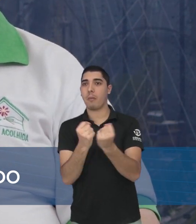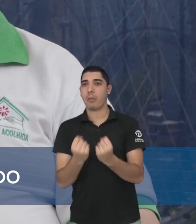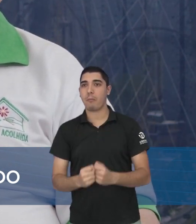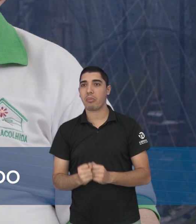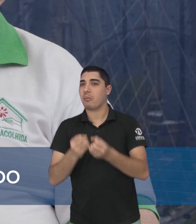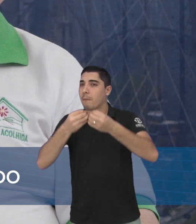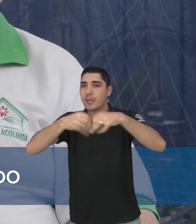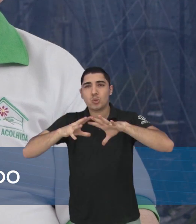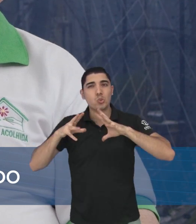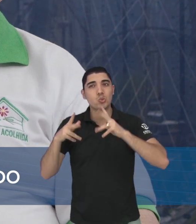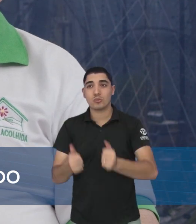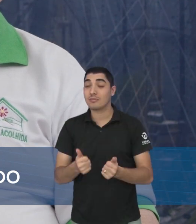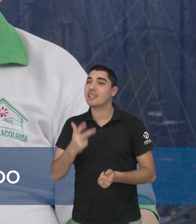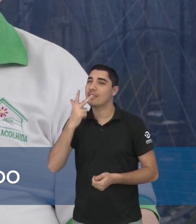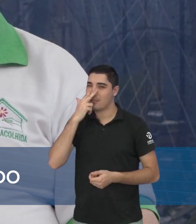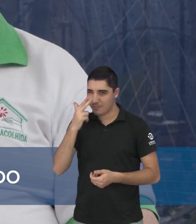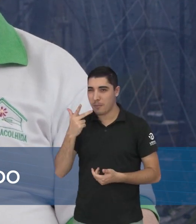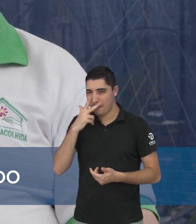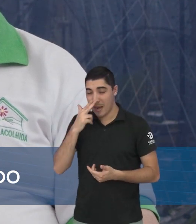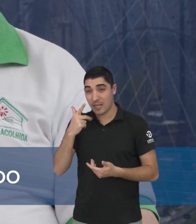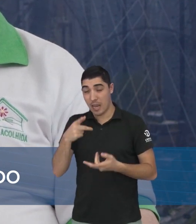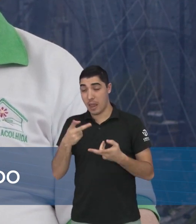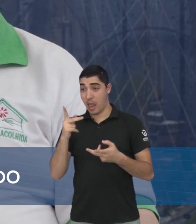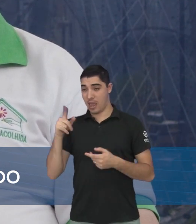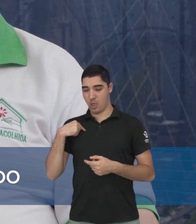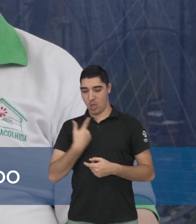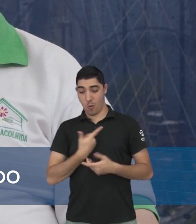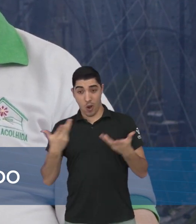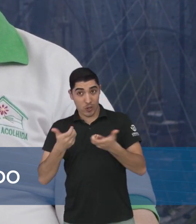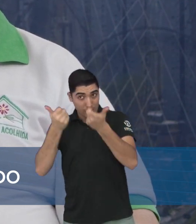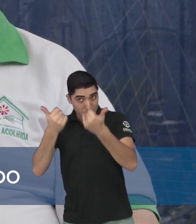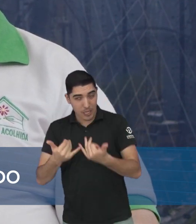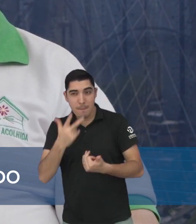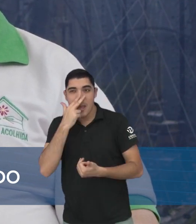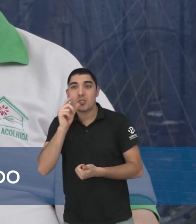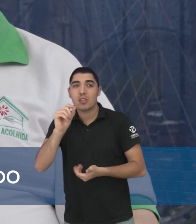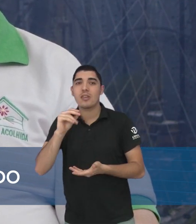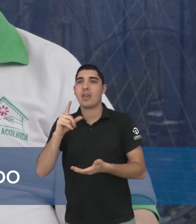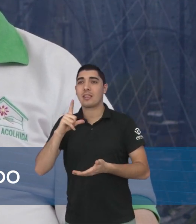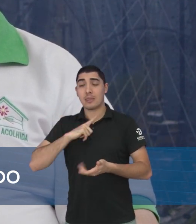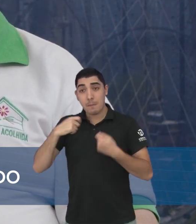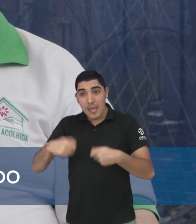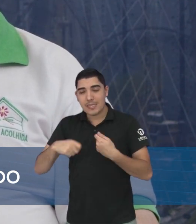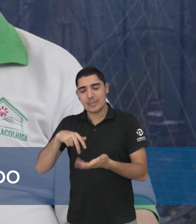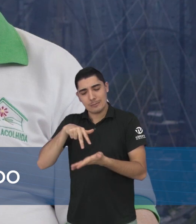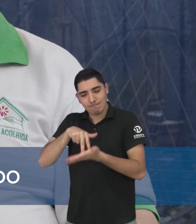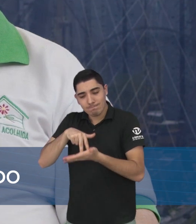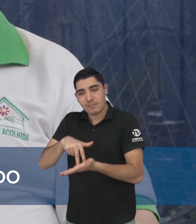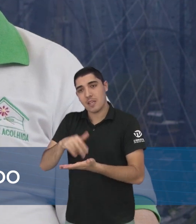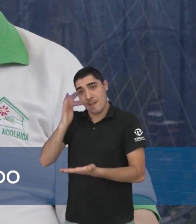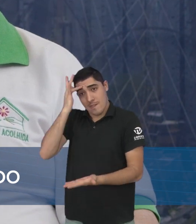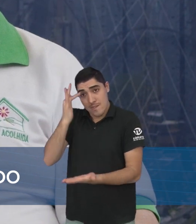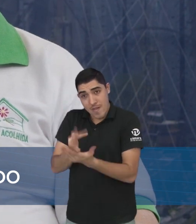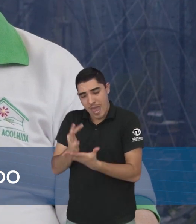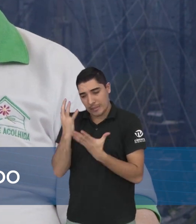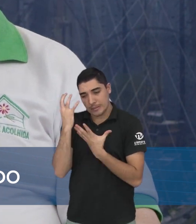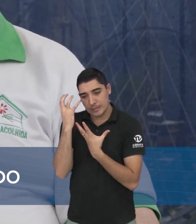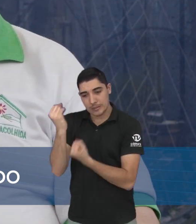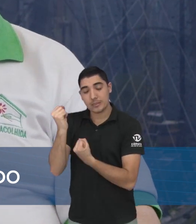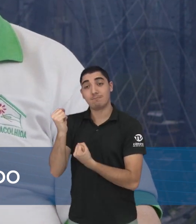povo guerreiro, um povo de fé, um povo perseverante e um povo que